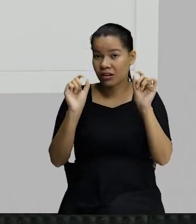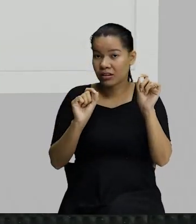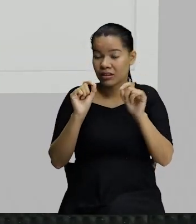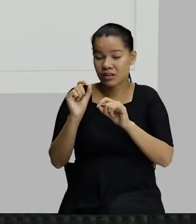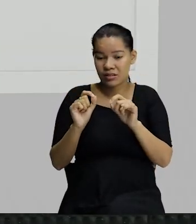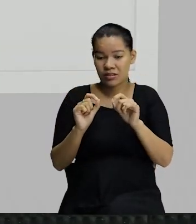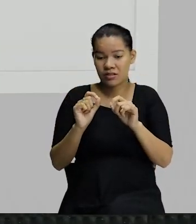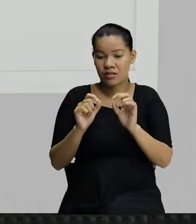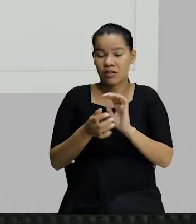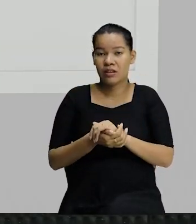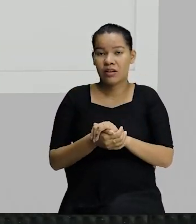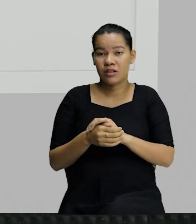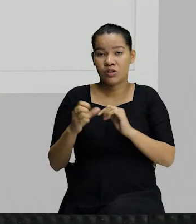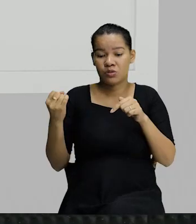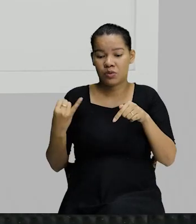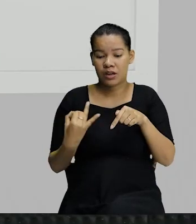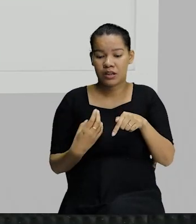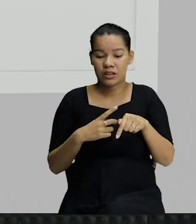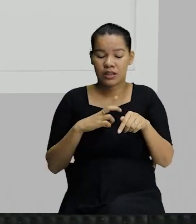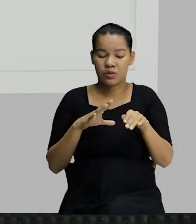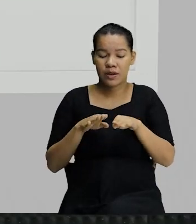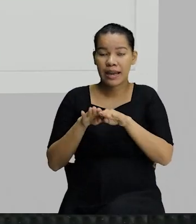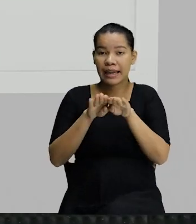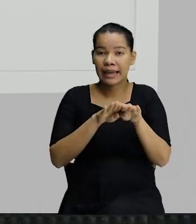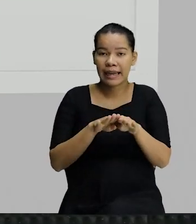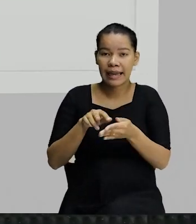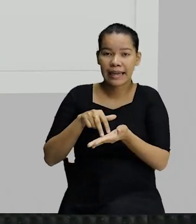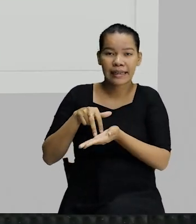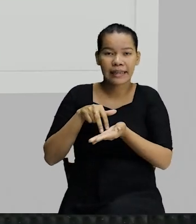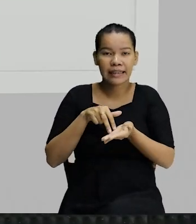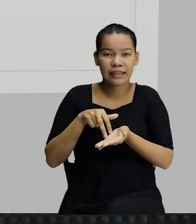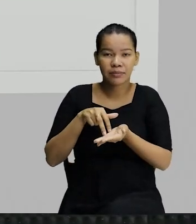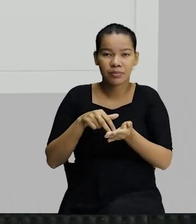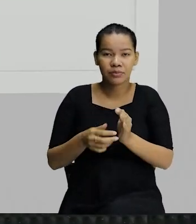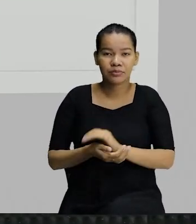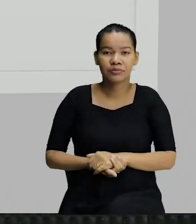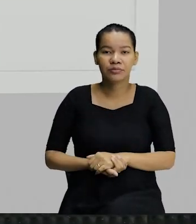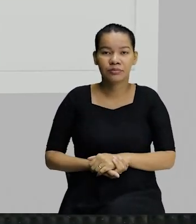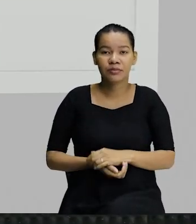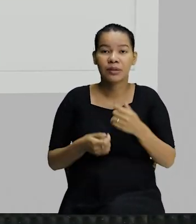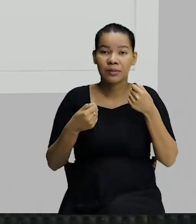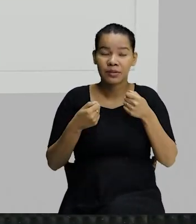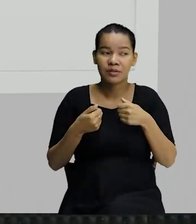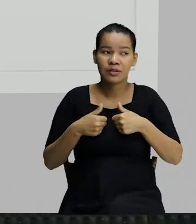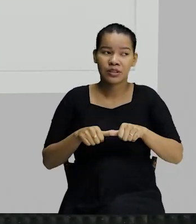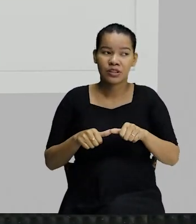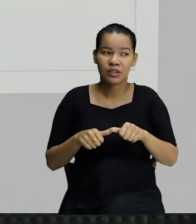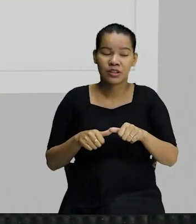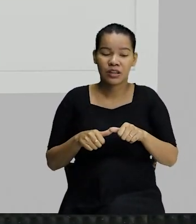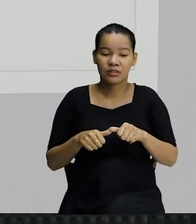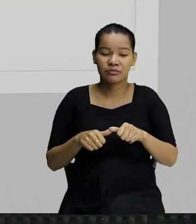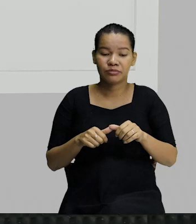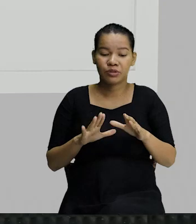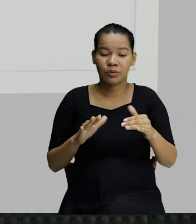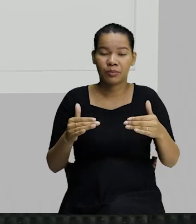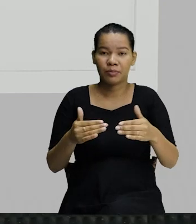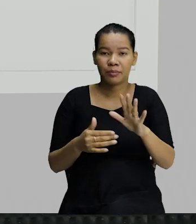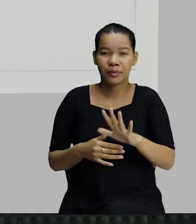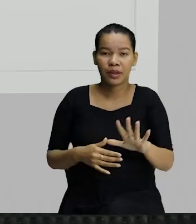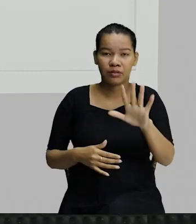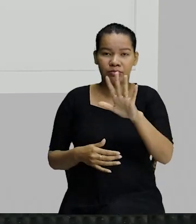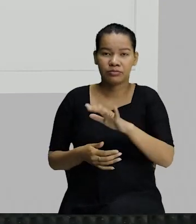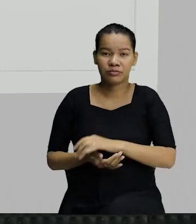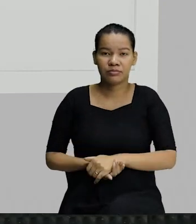virtudes elas tenham equilíbrio. Olha aqui, ó. Essas virtudes elas precisam estar no justo meio,